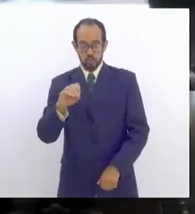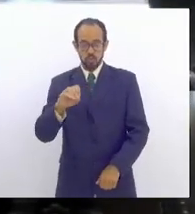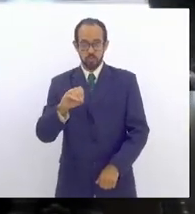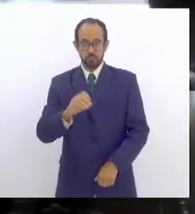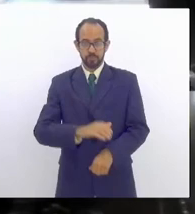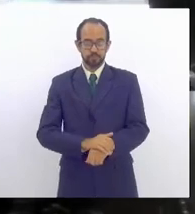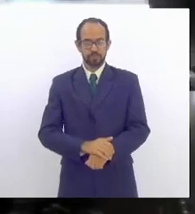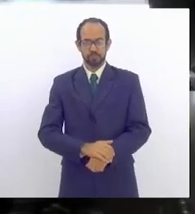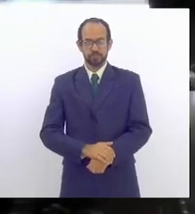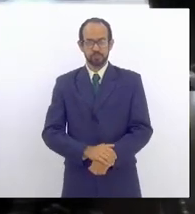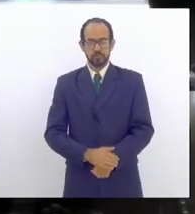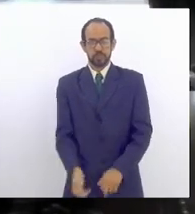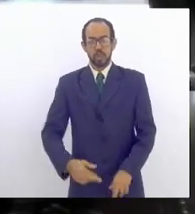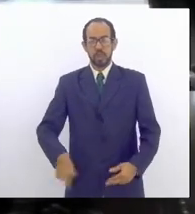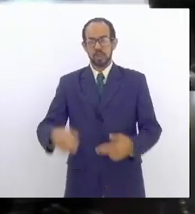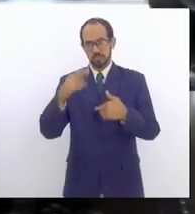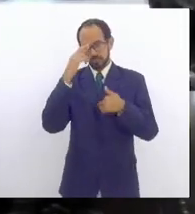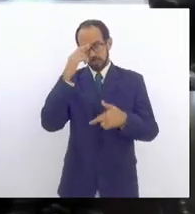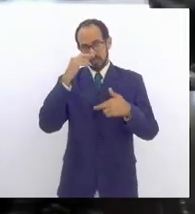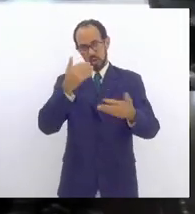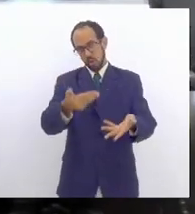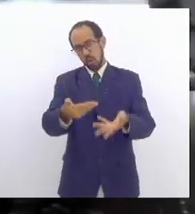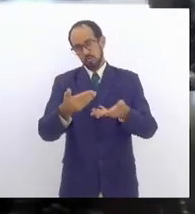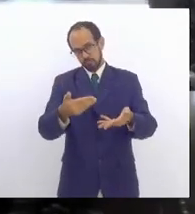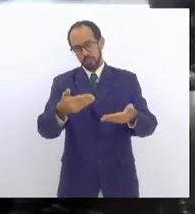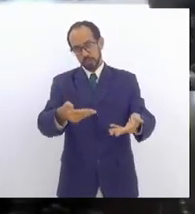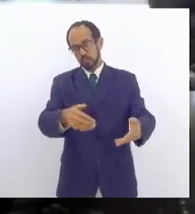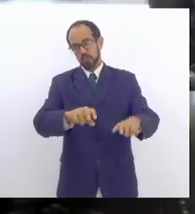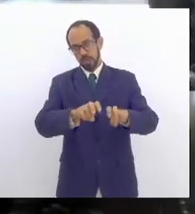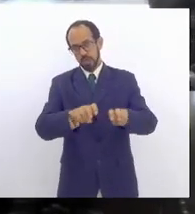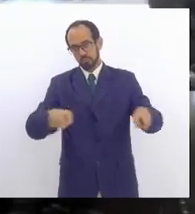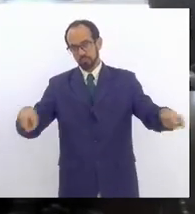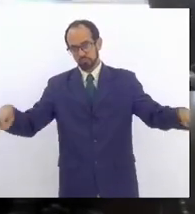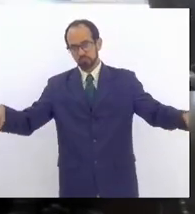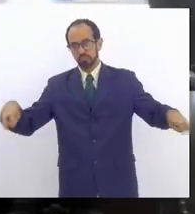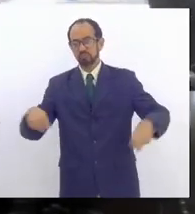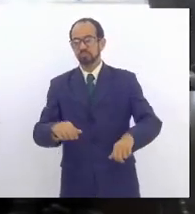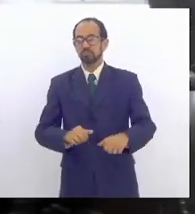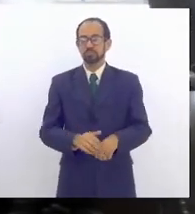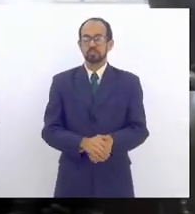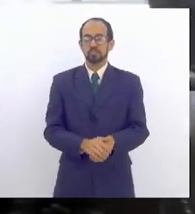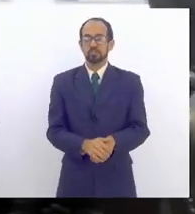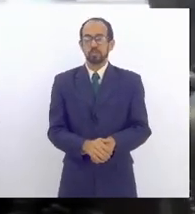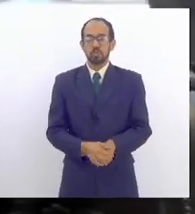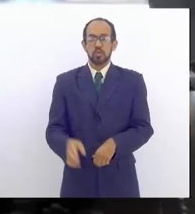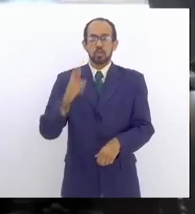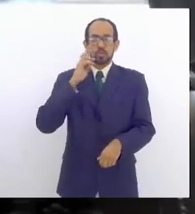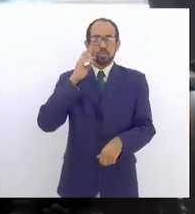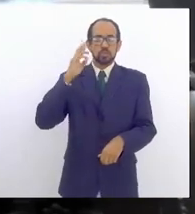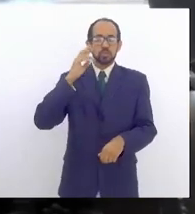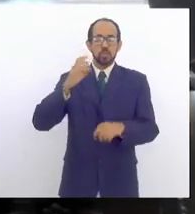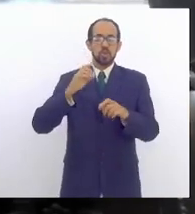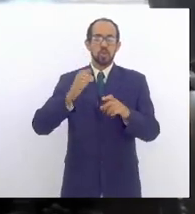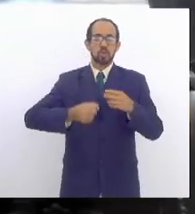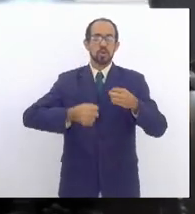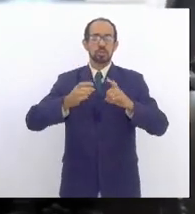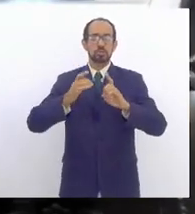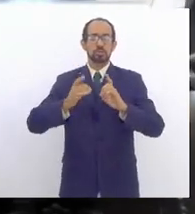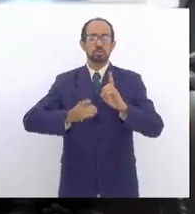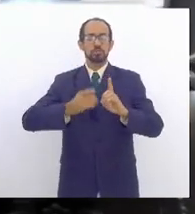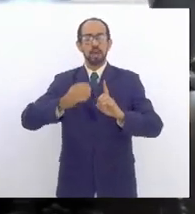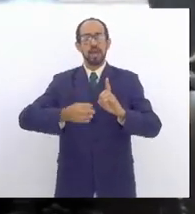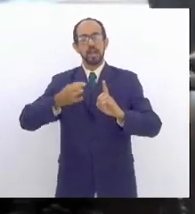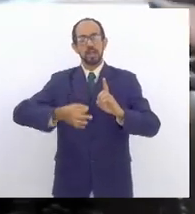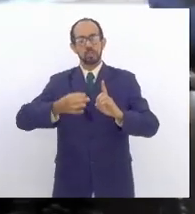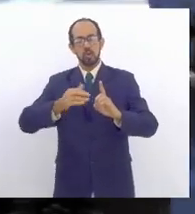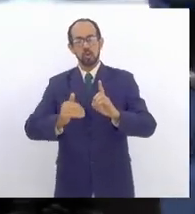Respeitosamente, convido para compor a mesa de honra o senhor desembargador Henrique Figueira, presidente do Tribunal de Justiça